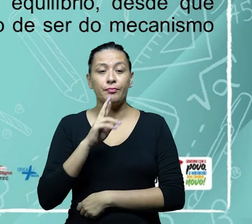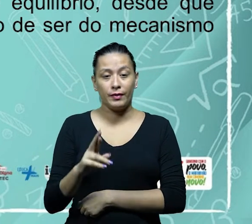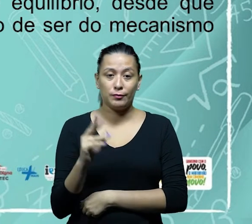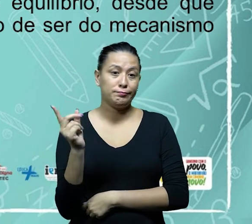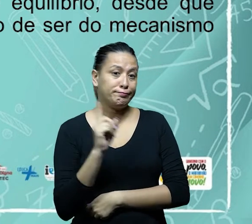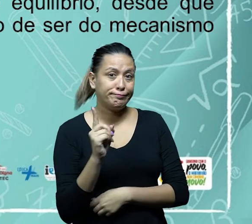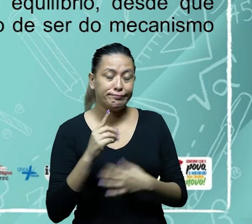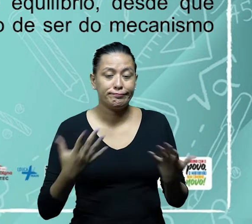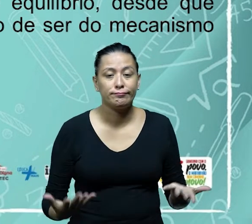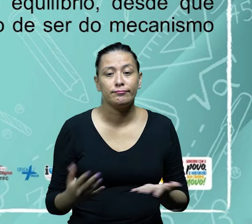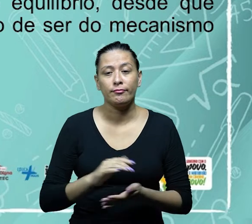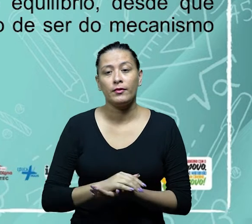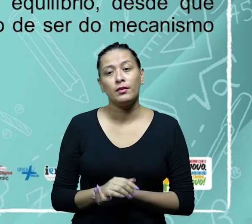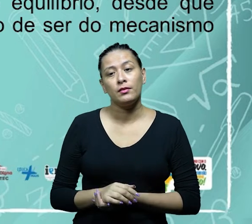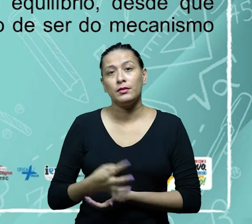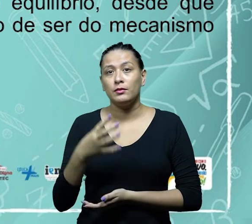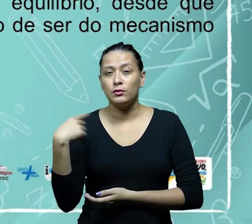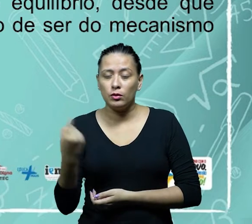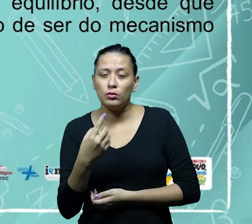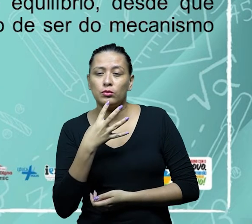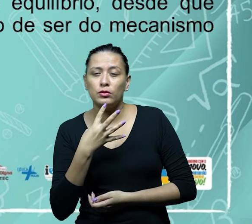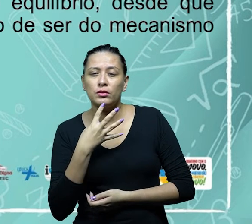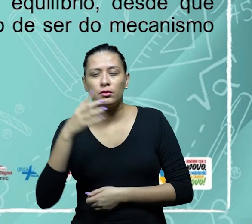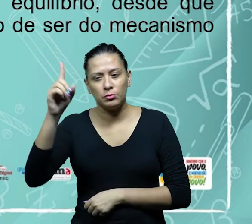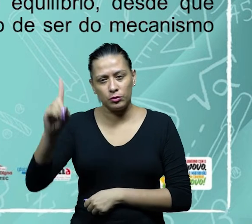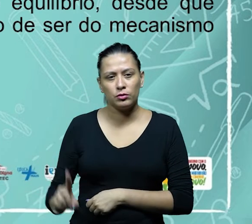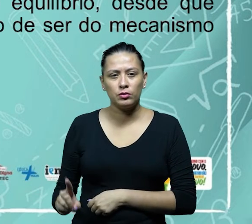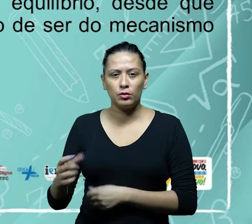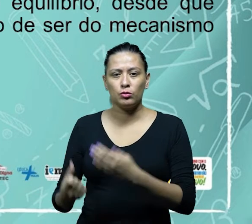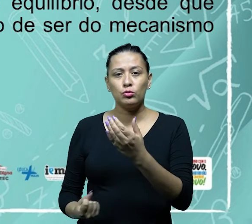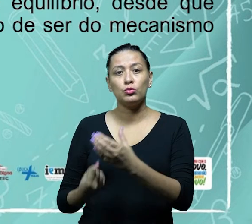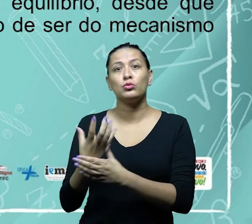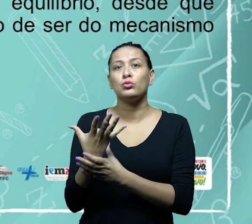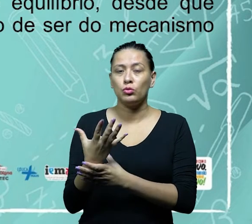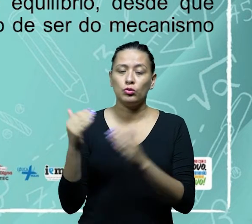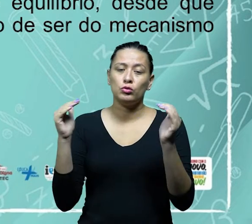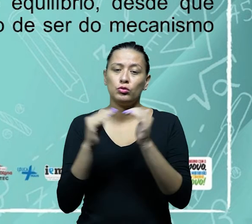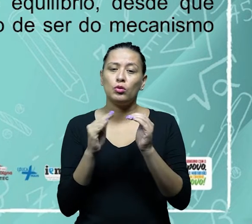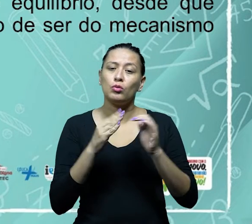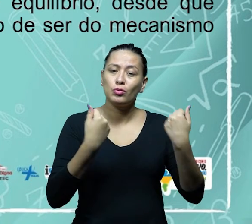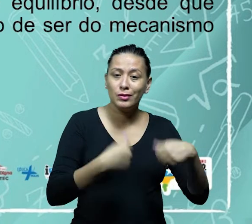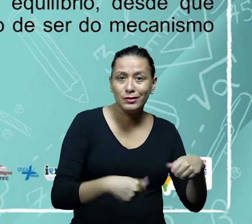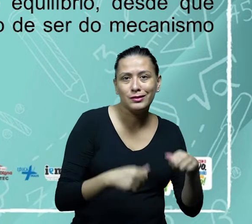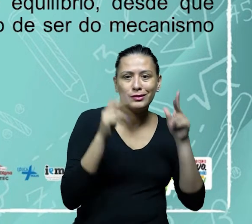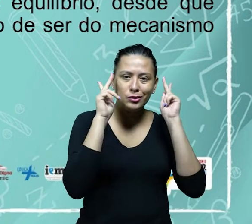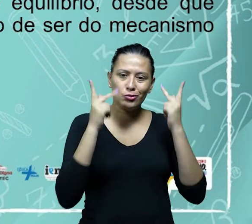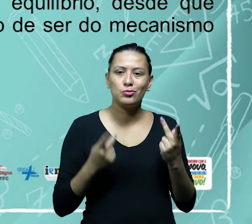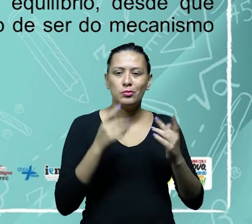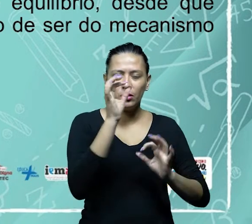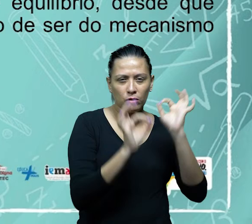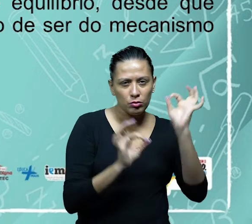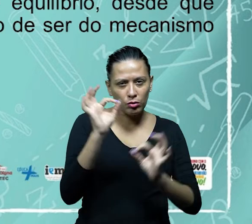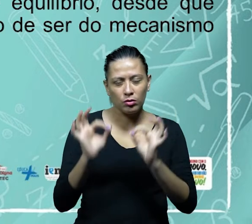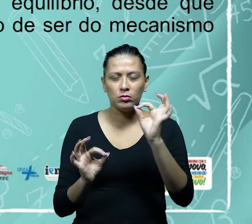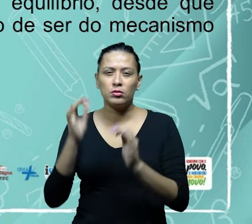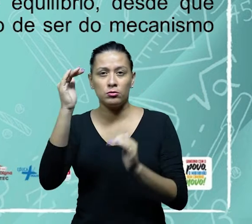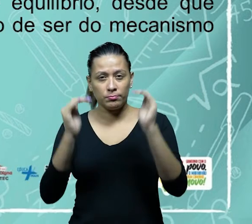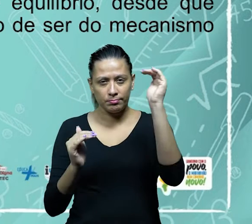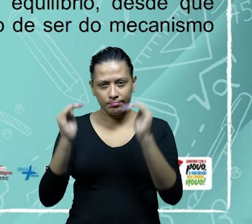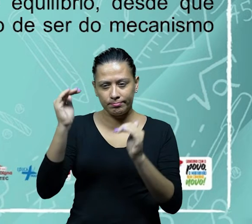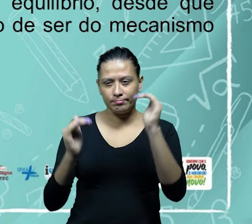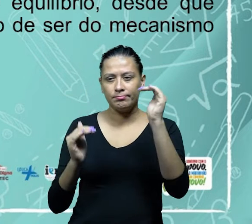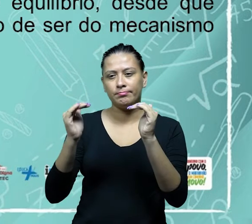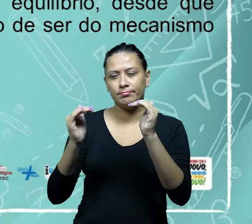porque porque se conhecemos o direito né se reconhecermos que o direito surge em decorrência de uma necessidade humana de ordem